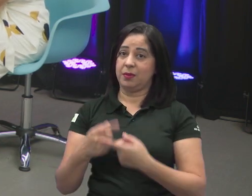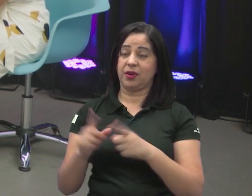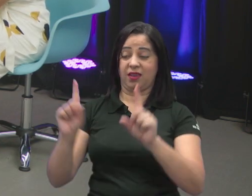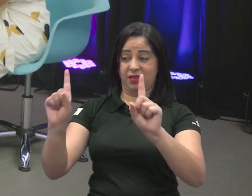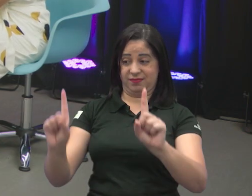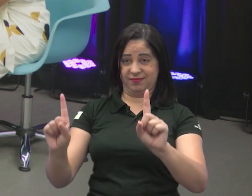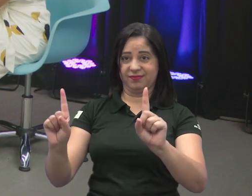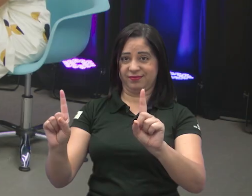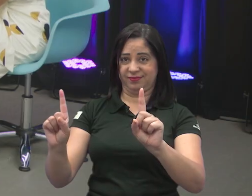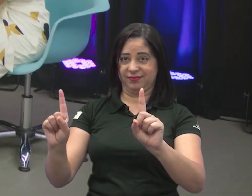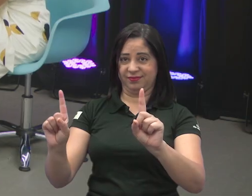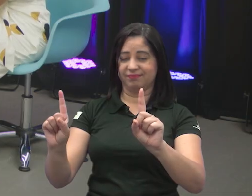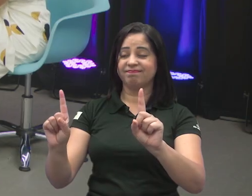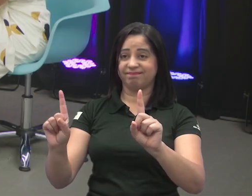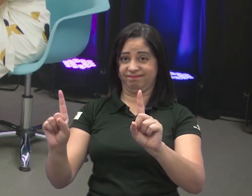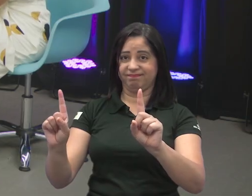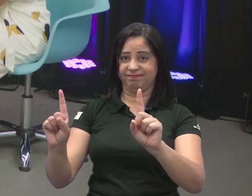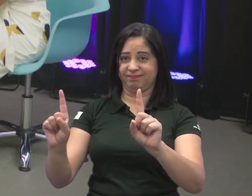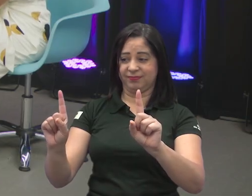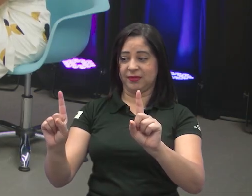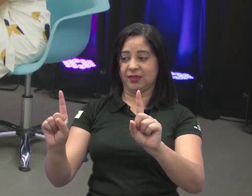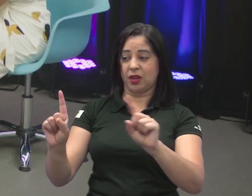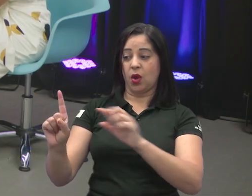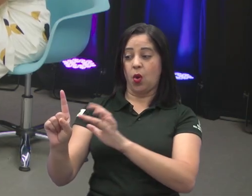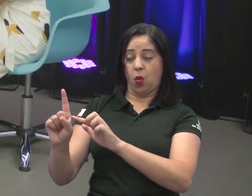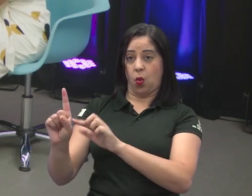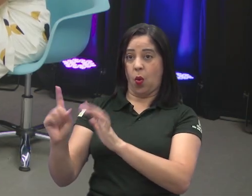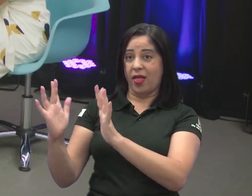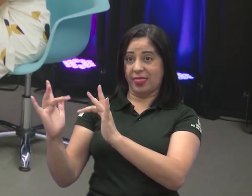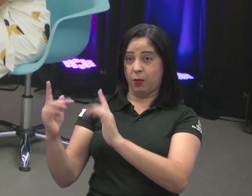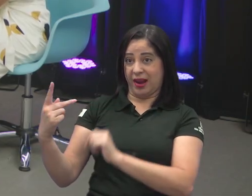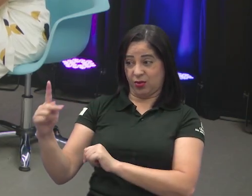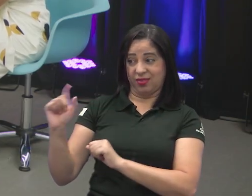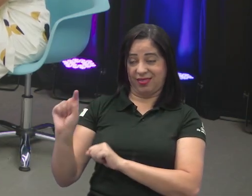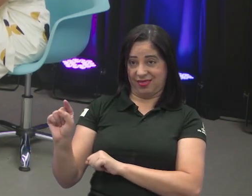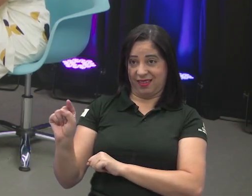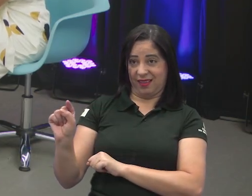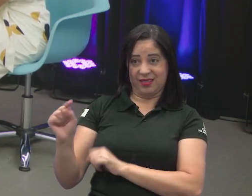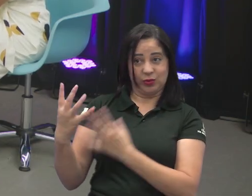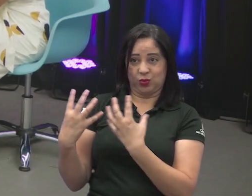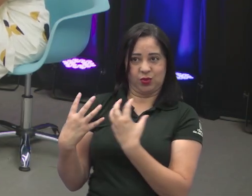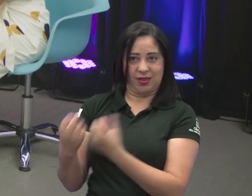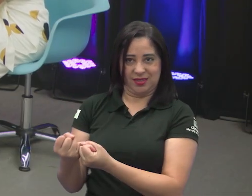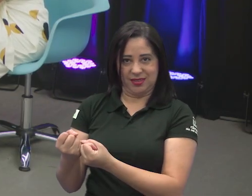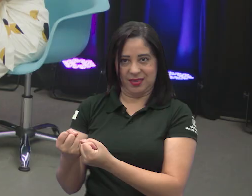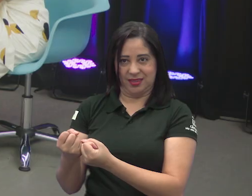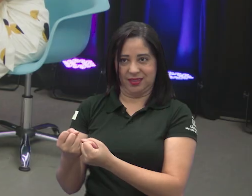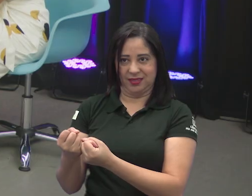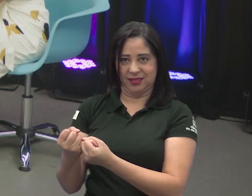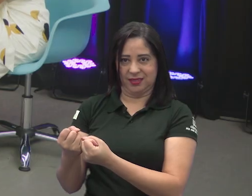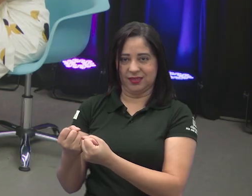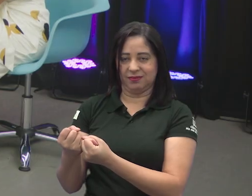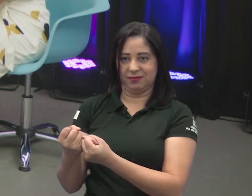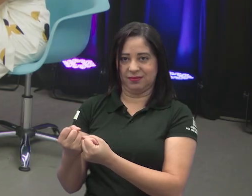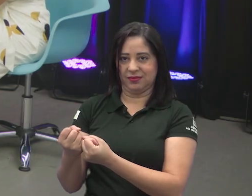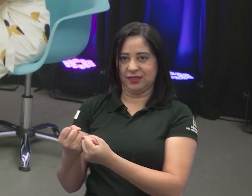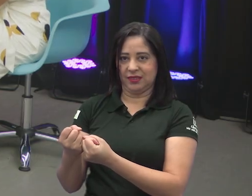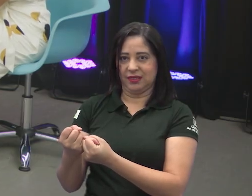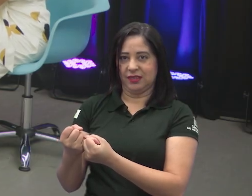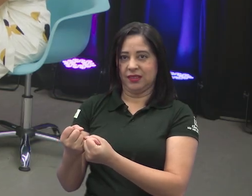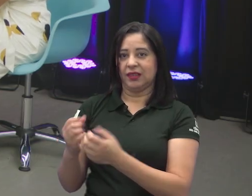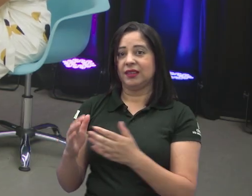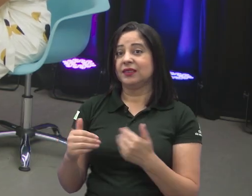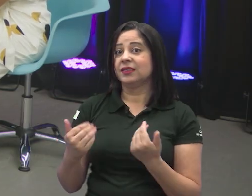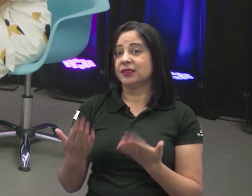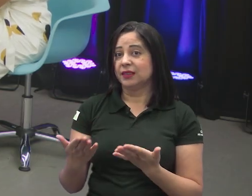que, né, tinha lá do outro lado, né, o namorado, tal, que não aceitava. Isso. Né, que também é uma relação de amor, né?